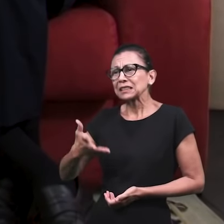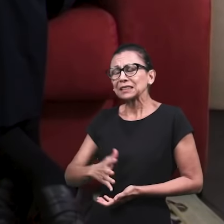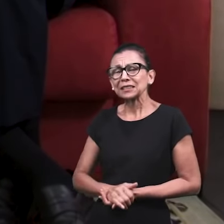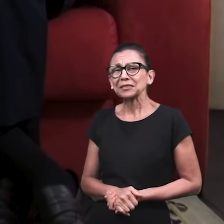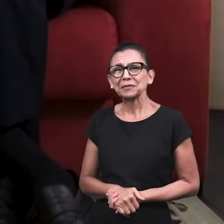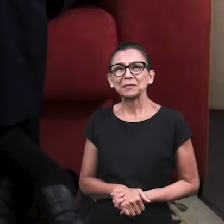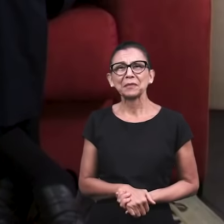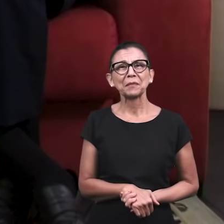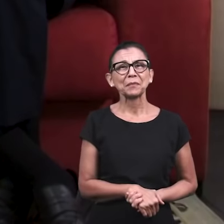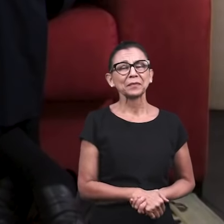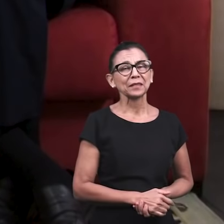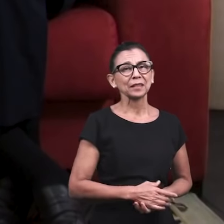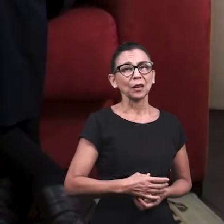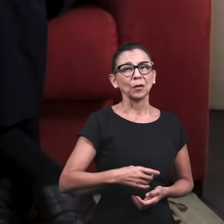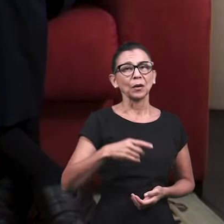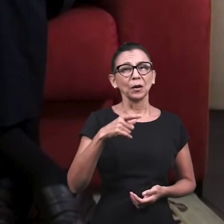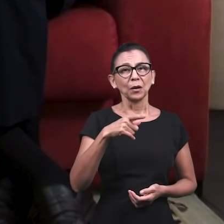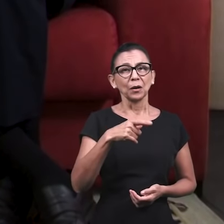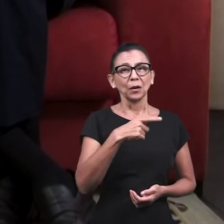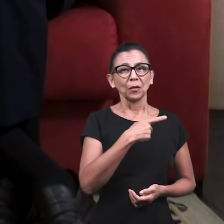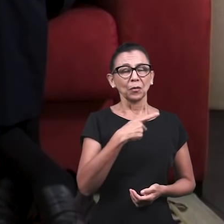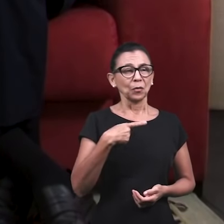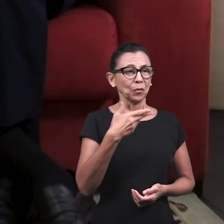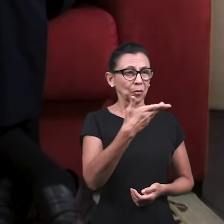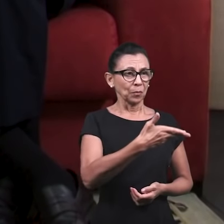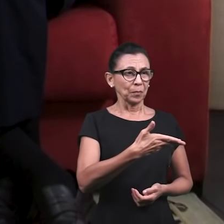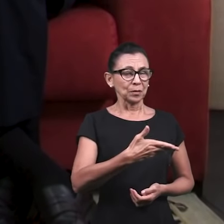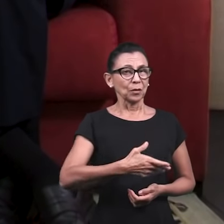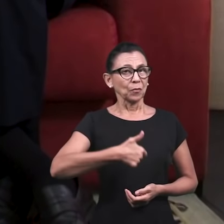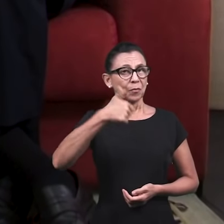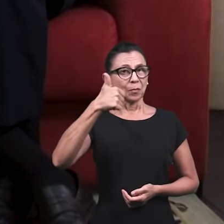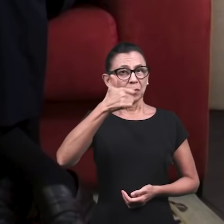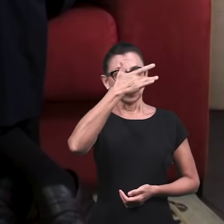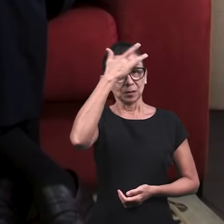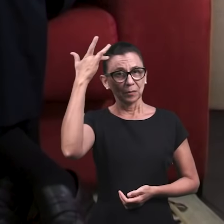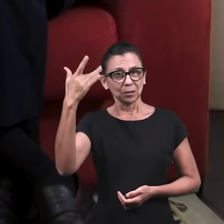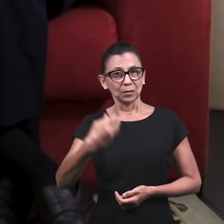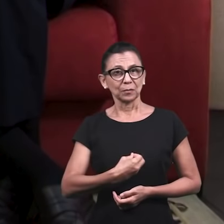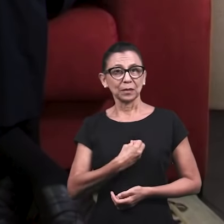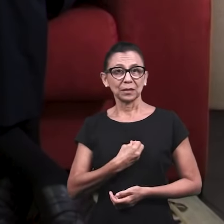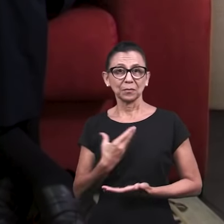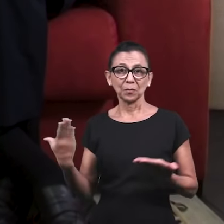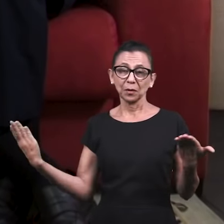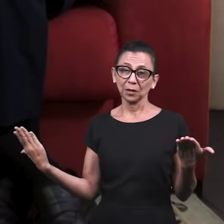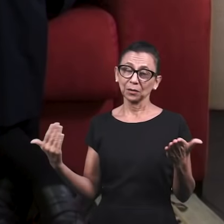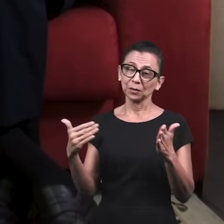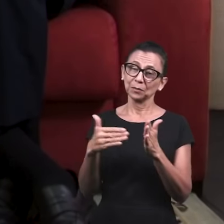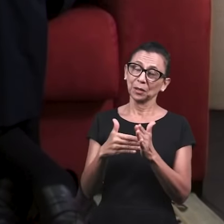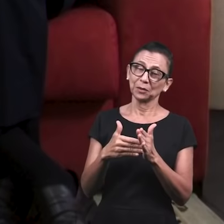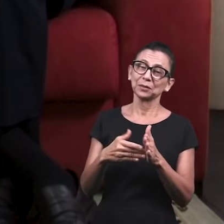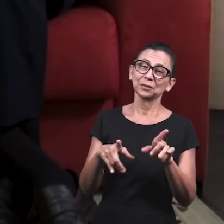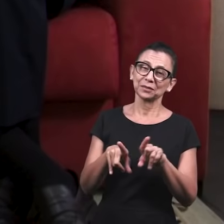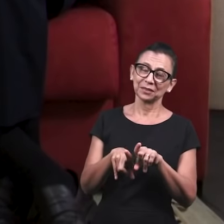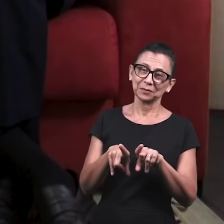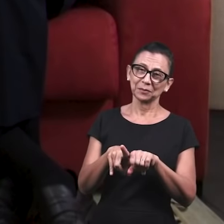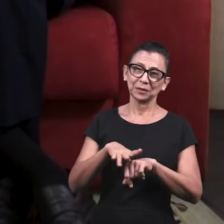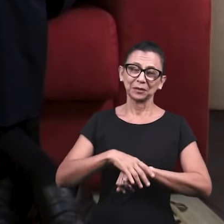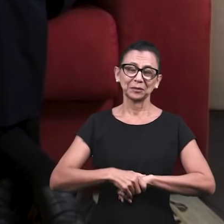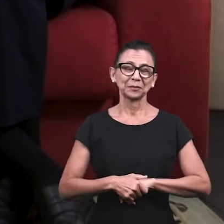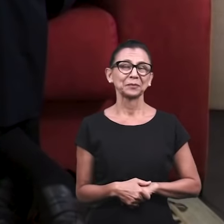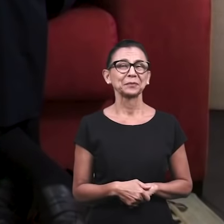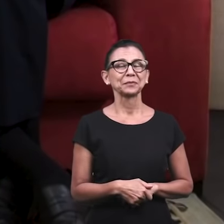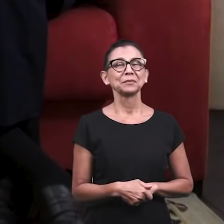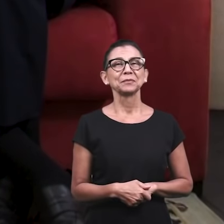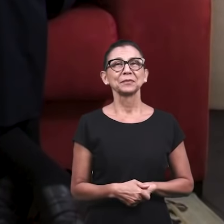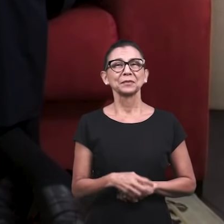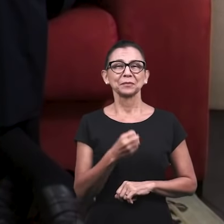Fechamos a edição com o primeiro companheiro que participou conosco aqui nos comentários dessas perguntas. Nós louvamos, glorificamos ao nome do Senhor por